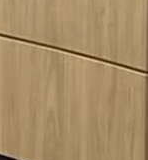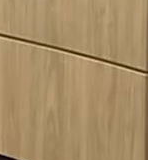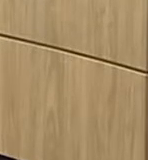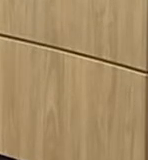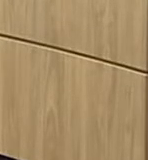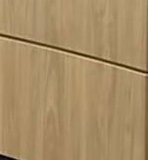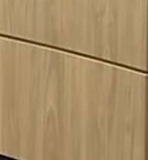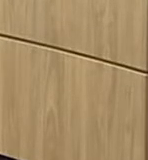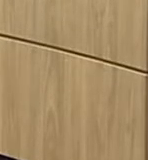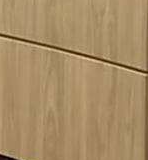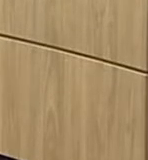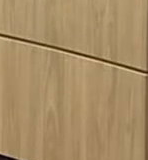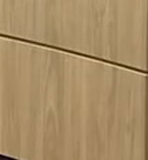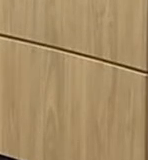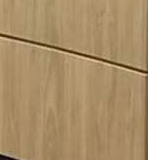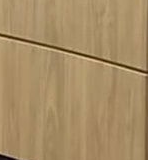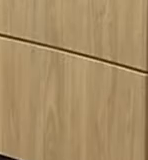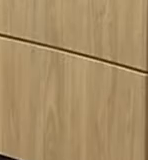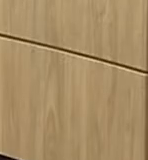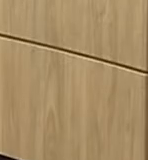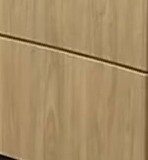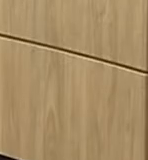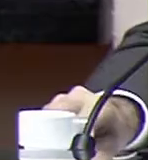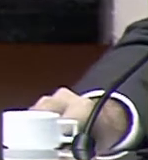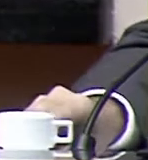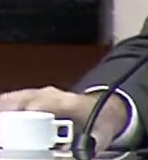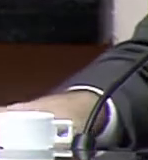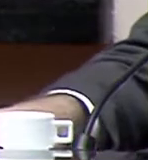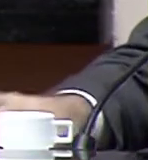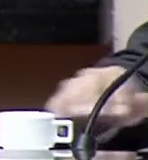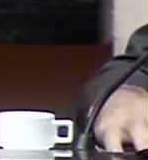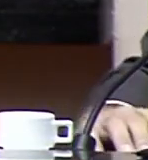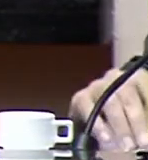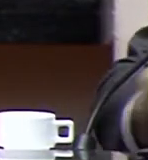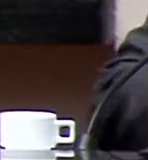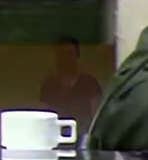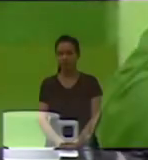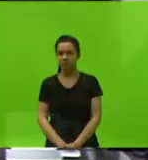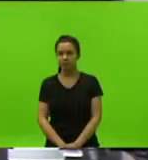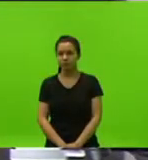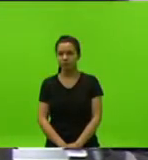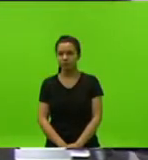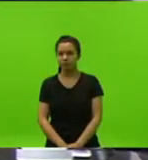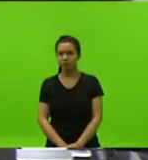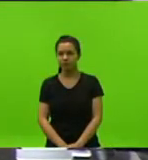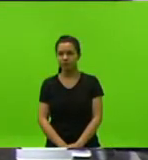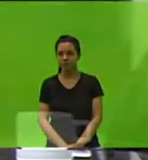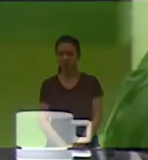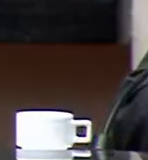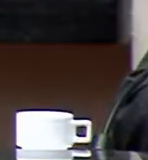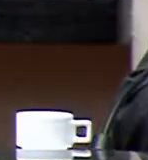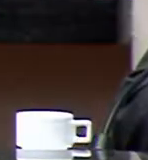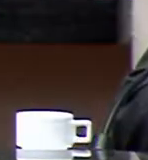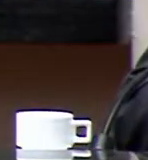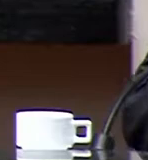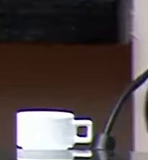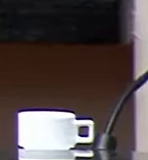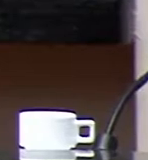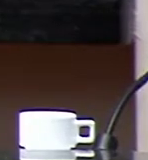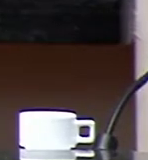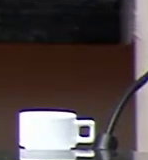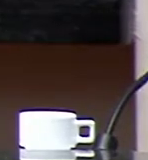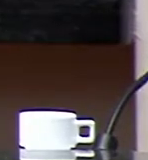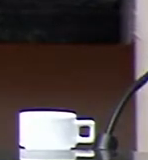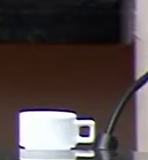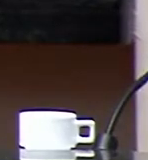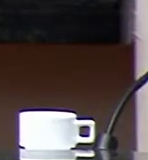Sob a proteção de Deus, declaro aberto a presente sessão, agradecendo a todos os colegas de trabalho da Assembleia Legislativa que vão ajudar a